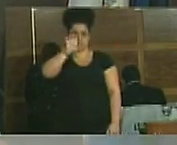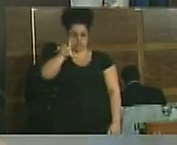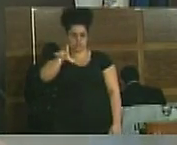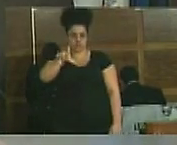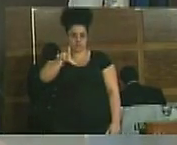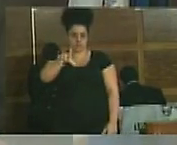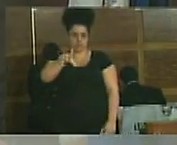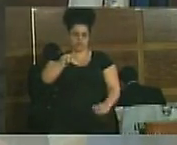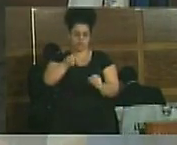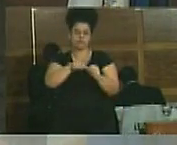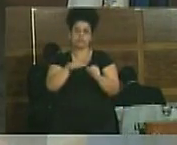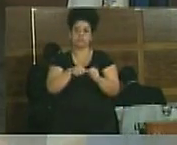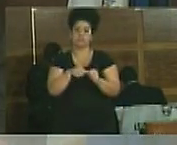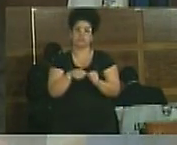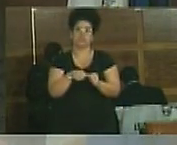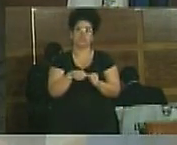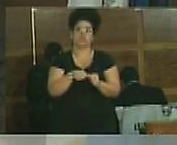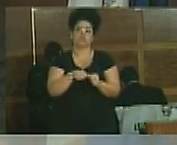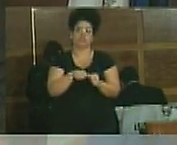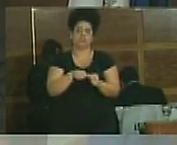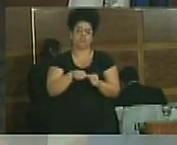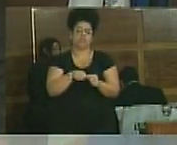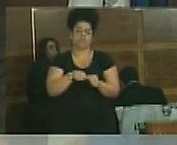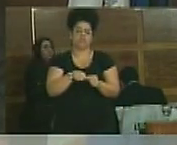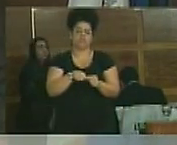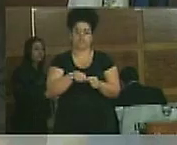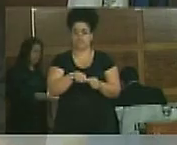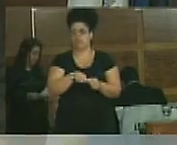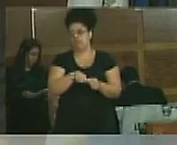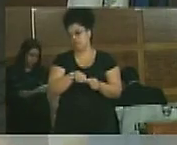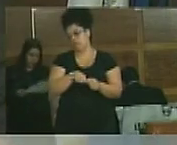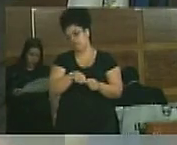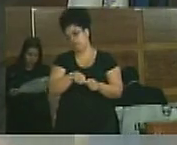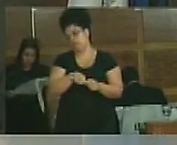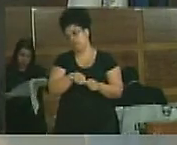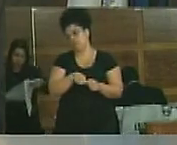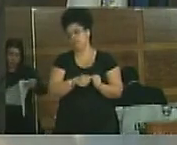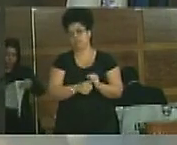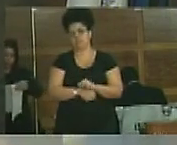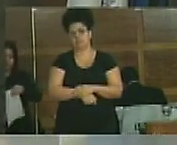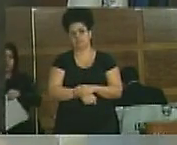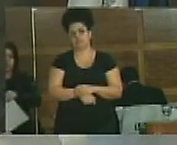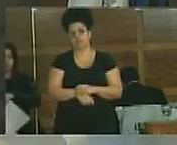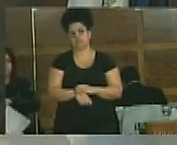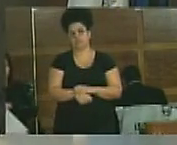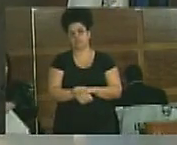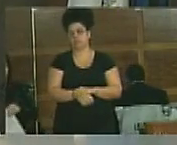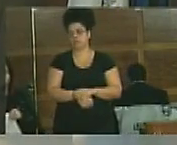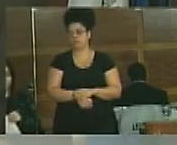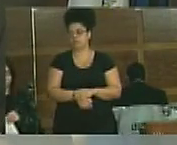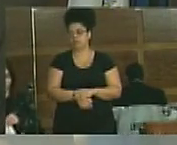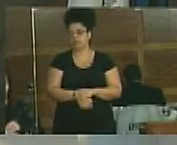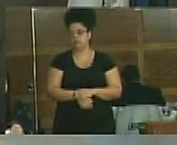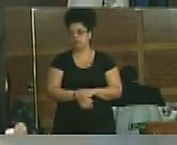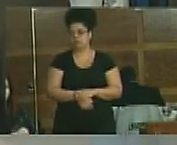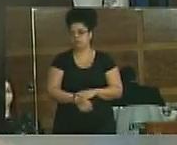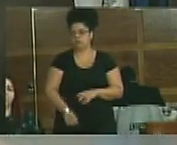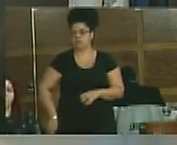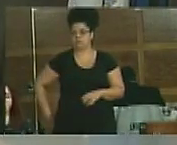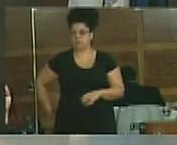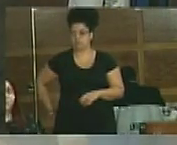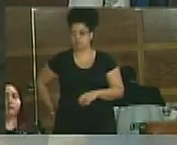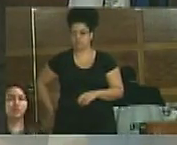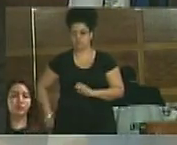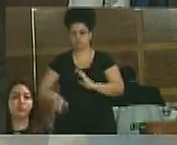Enel, que é nome difícil, né? Difícil é o trabalho que eles deixam de prestar, porque igual o nobre vereador Calindé falou,